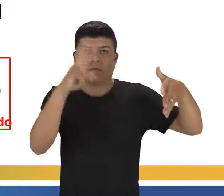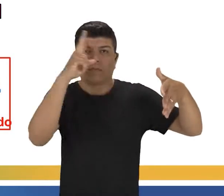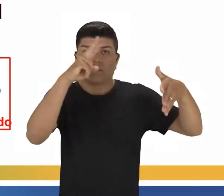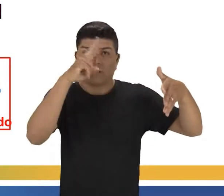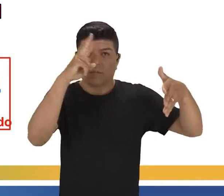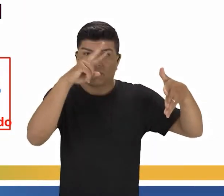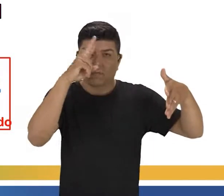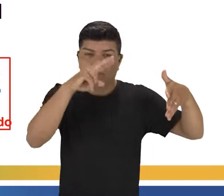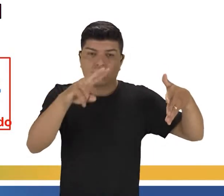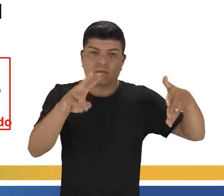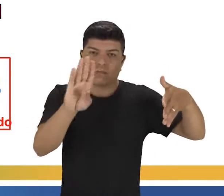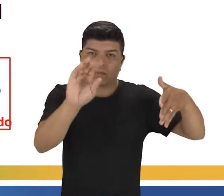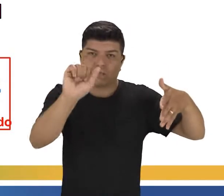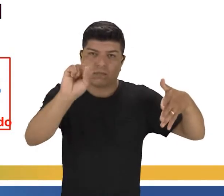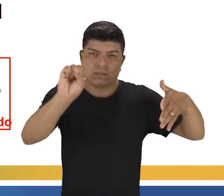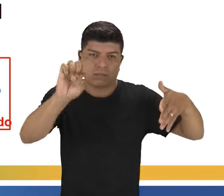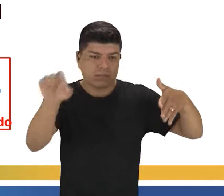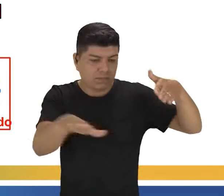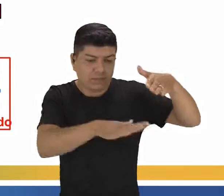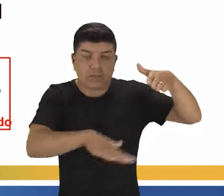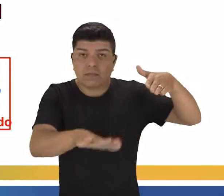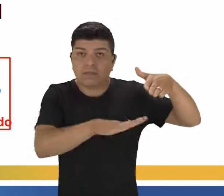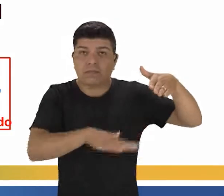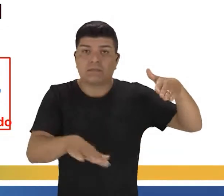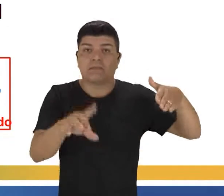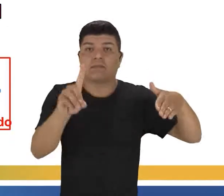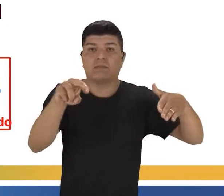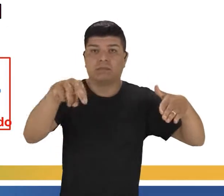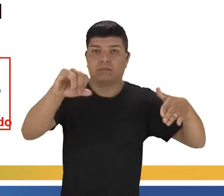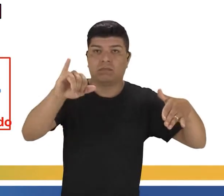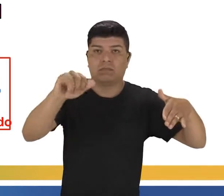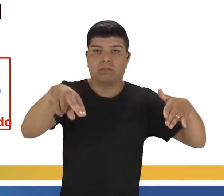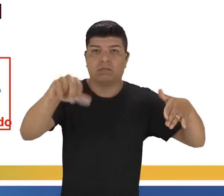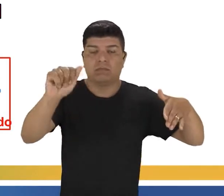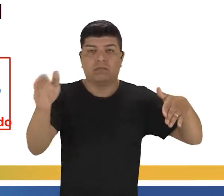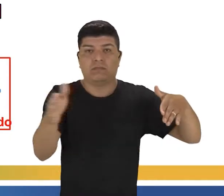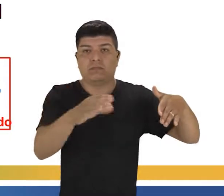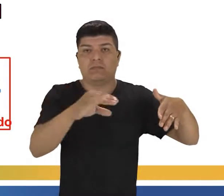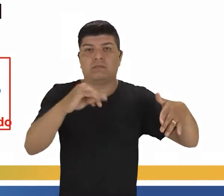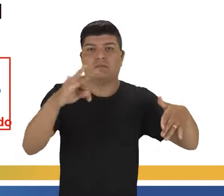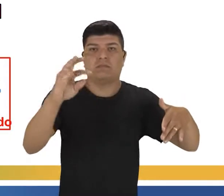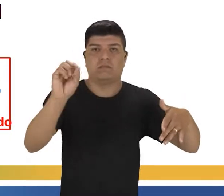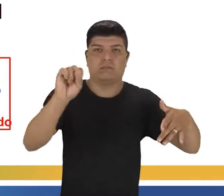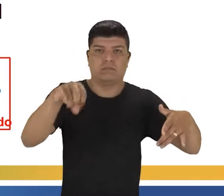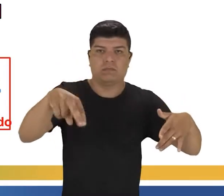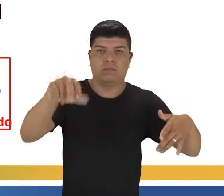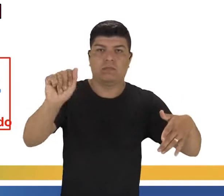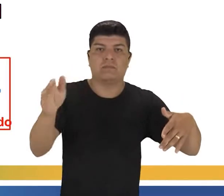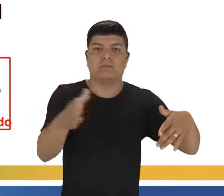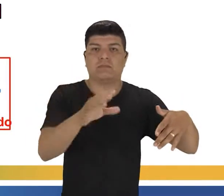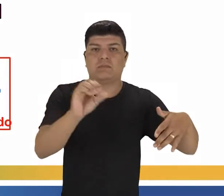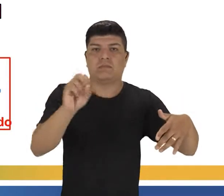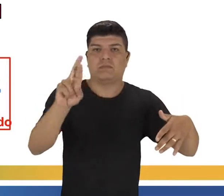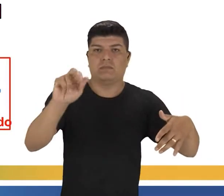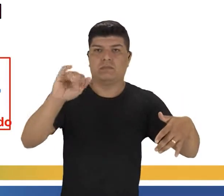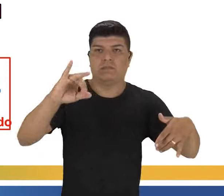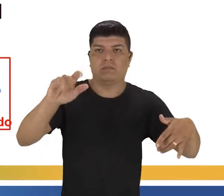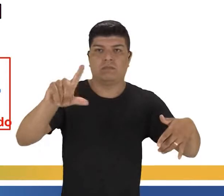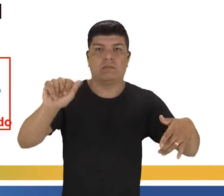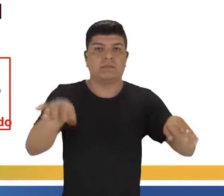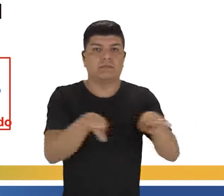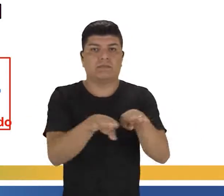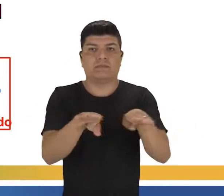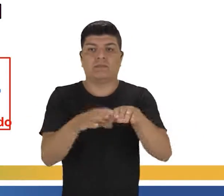bases nitrogenadas, né? Então nós temos a adenina, a citosina, a guanina e a uracila. E no RNA nós